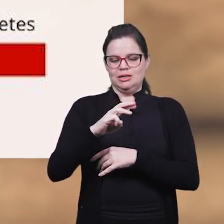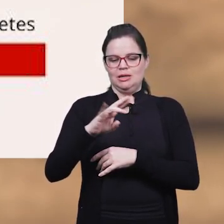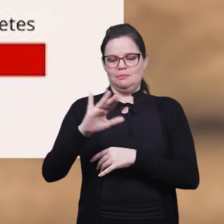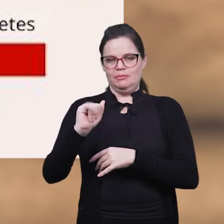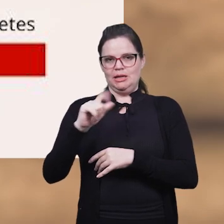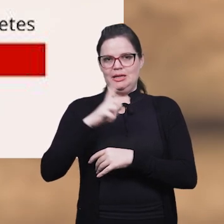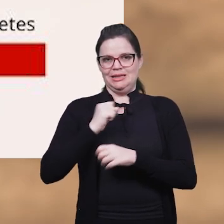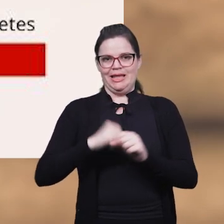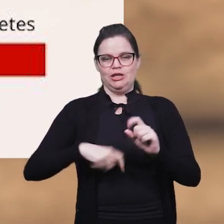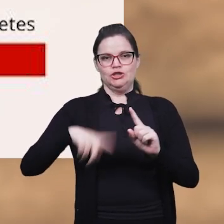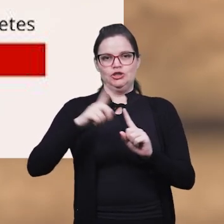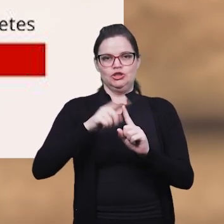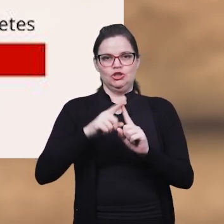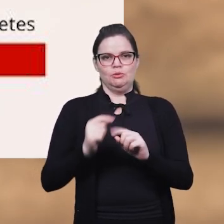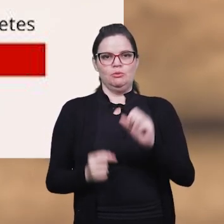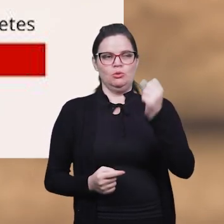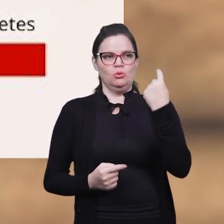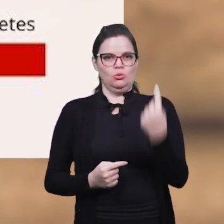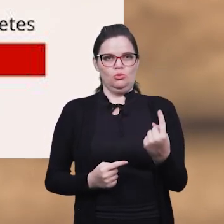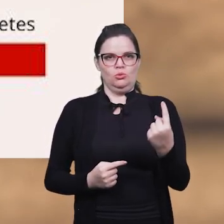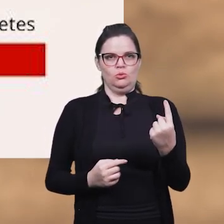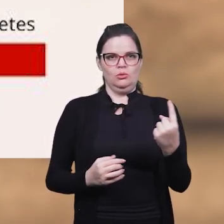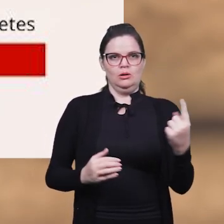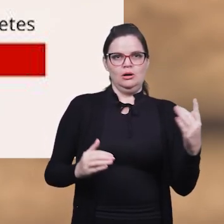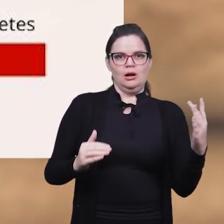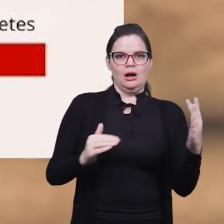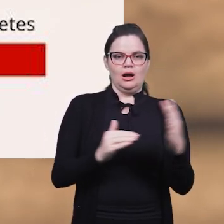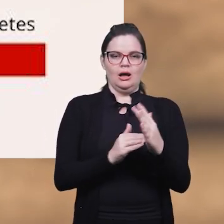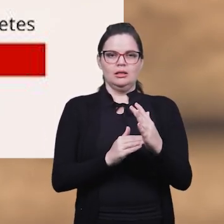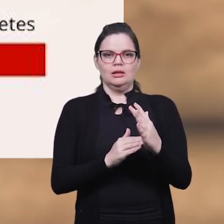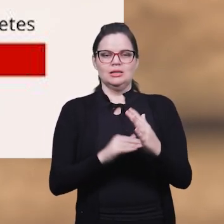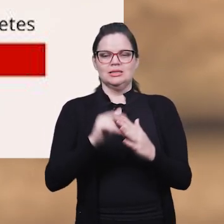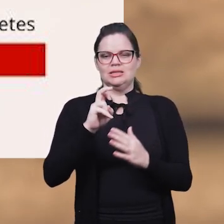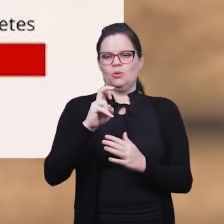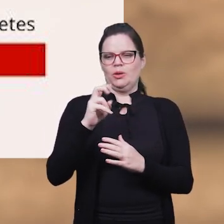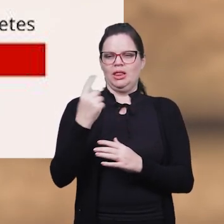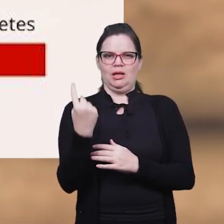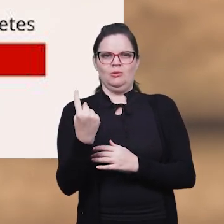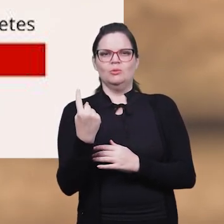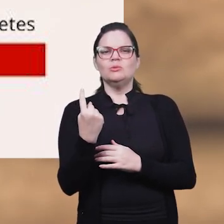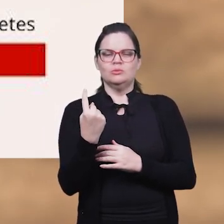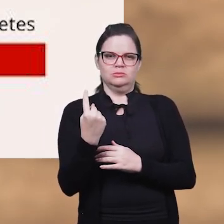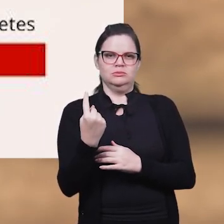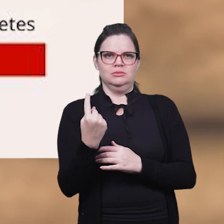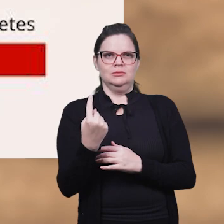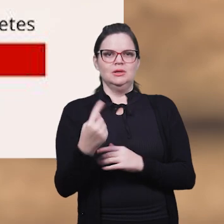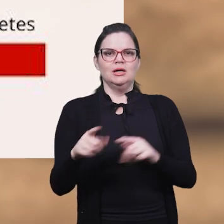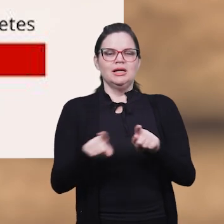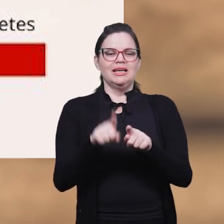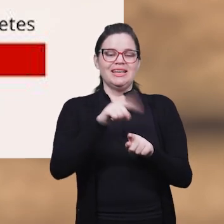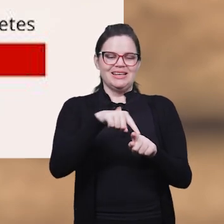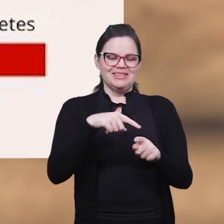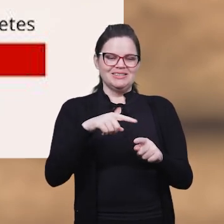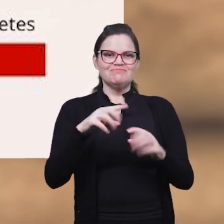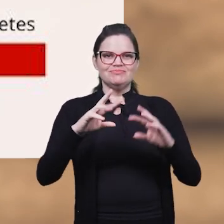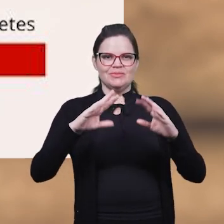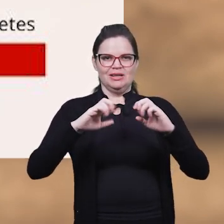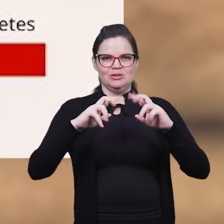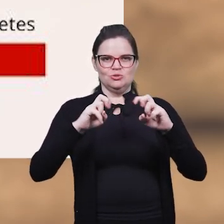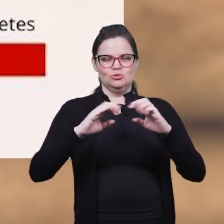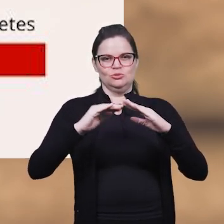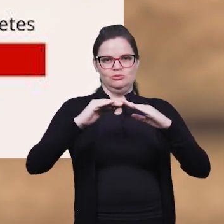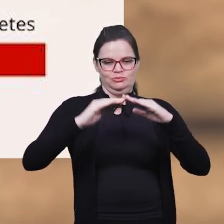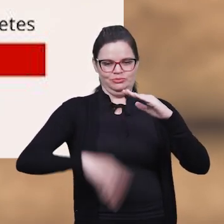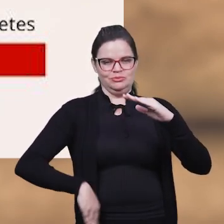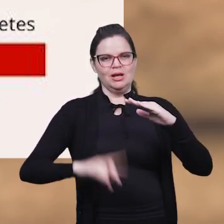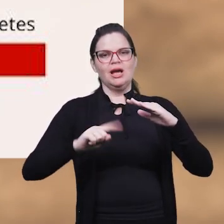1 até 51 decilitros, fase que ainda ela é assintomática. E o nível 2,